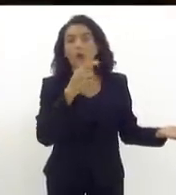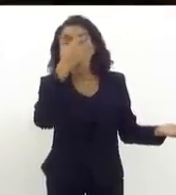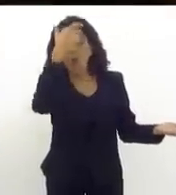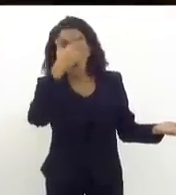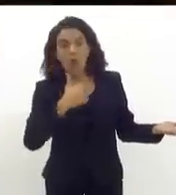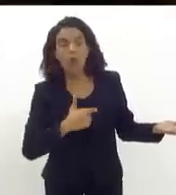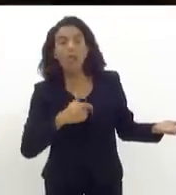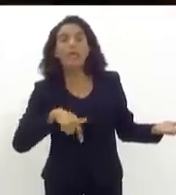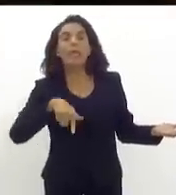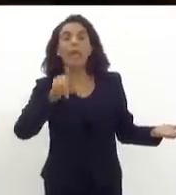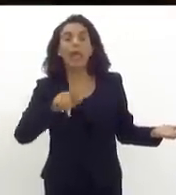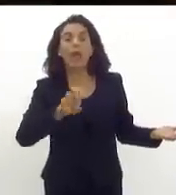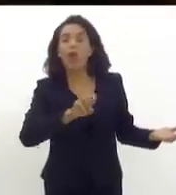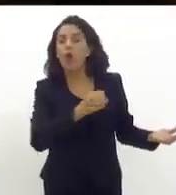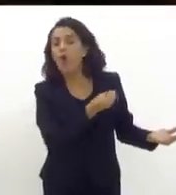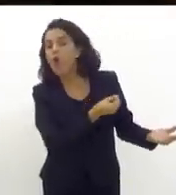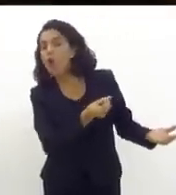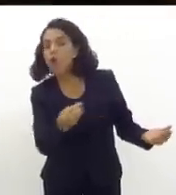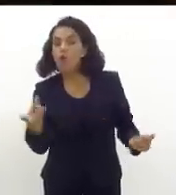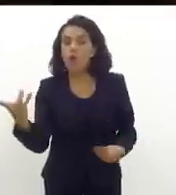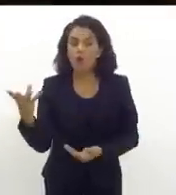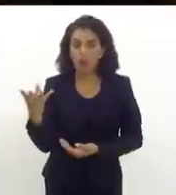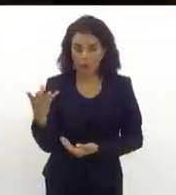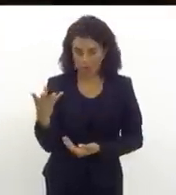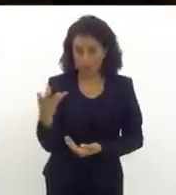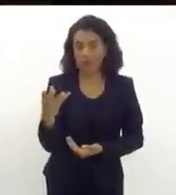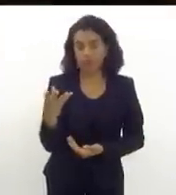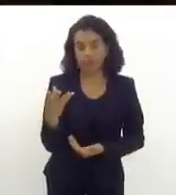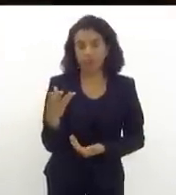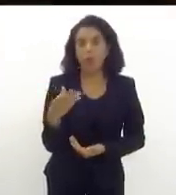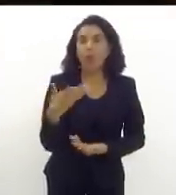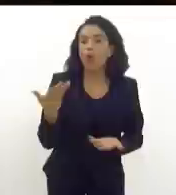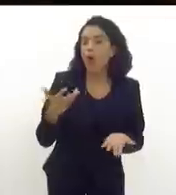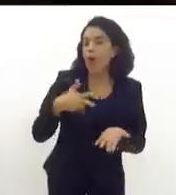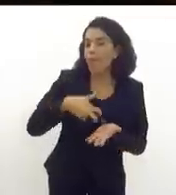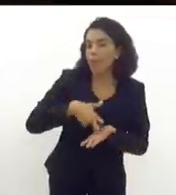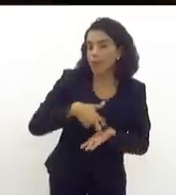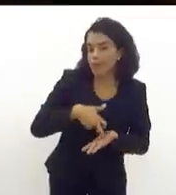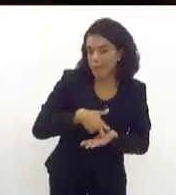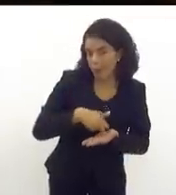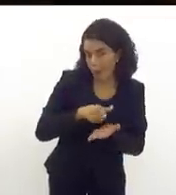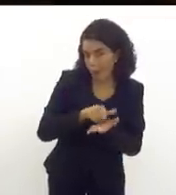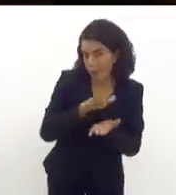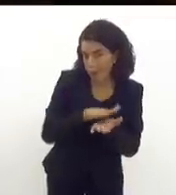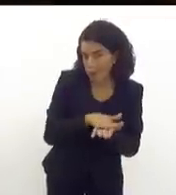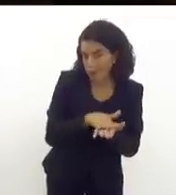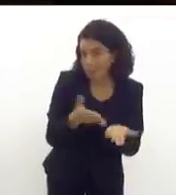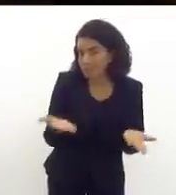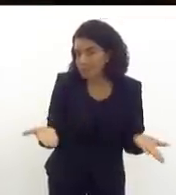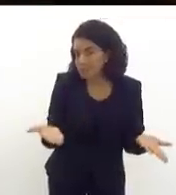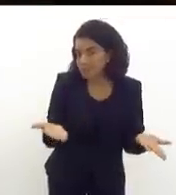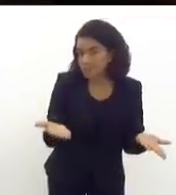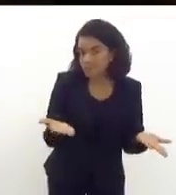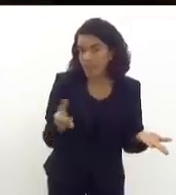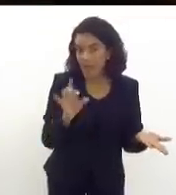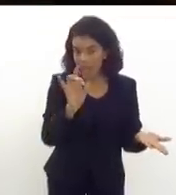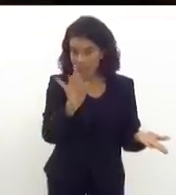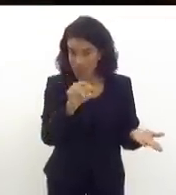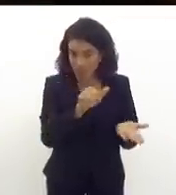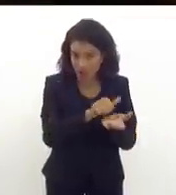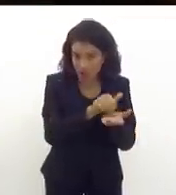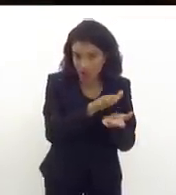os envolvidos qual a punição é multa é somente